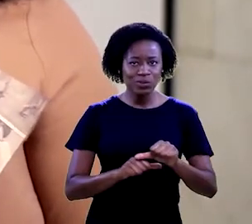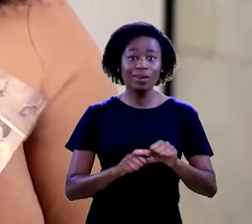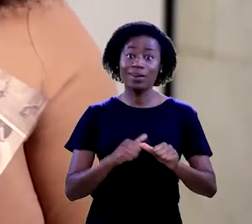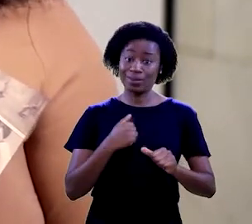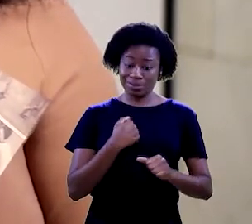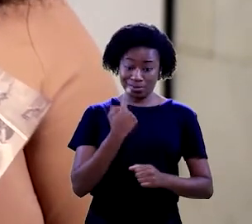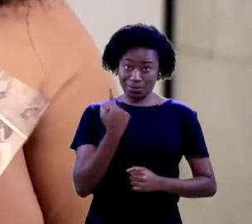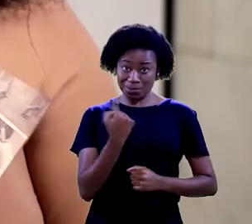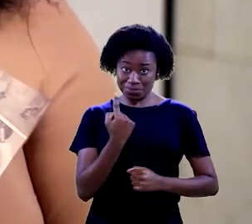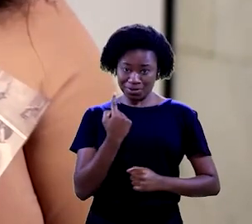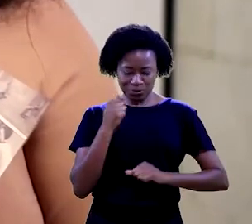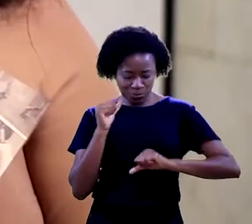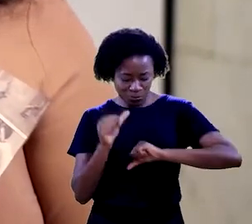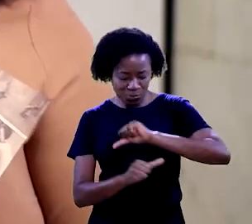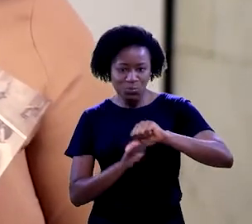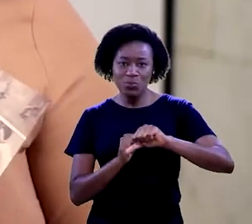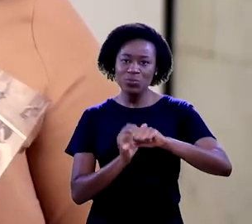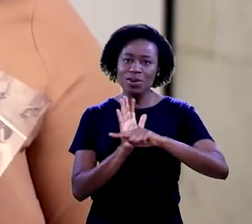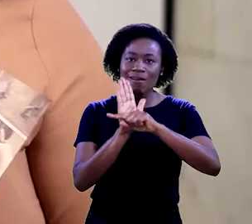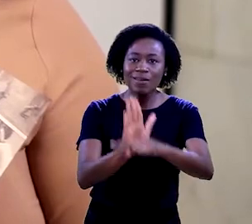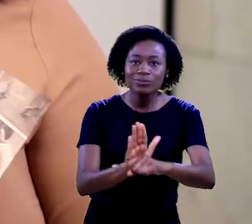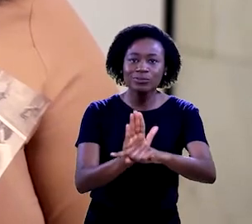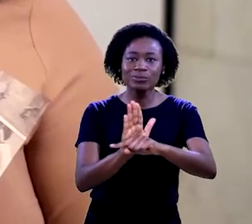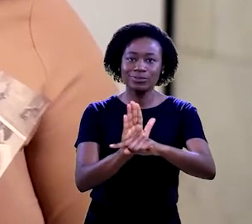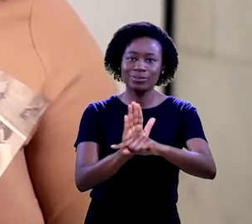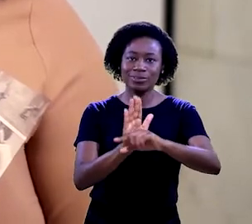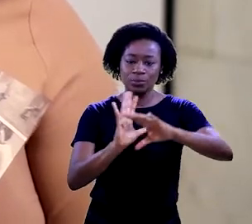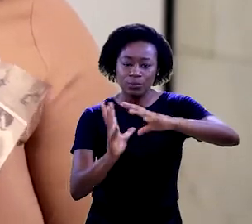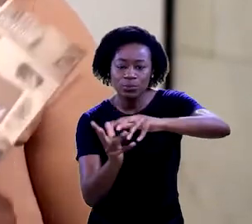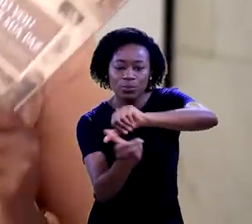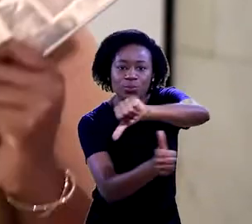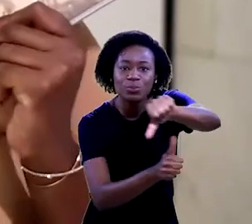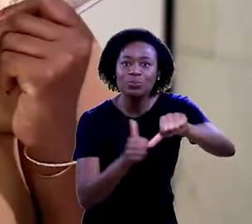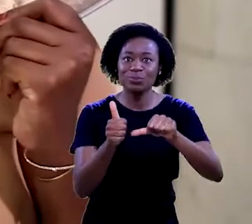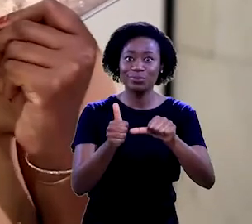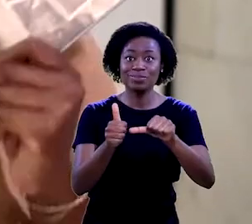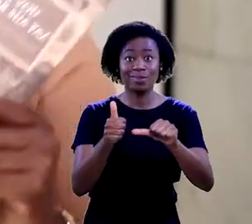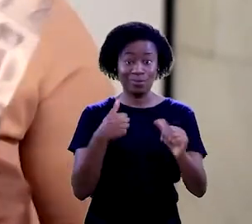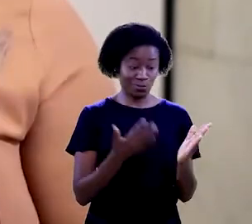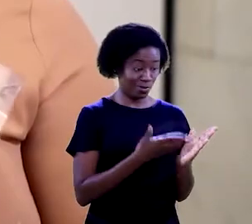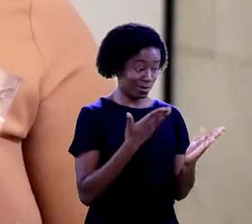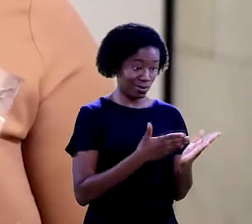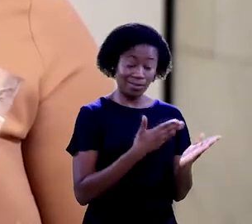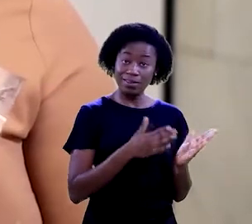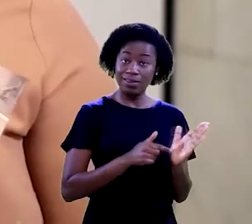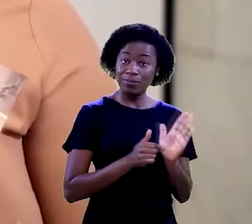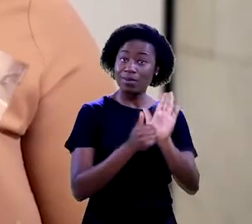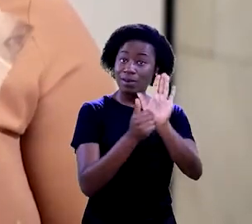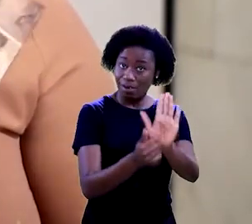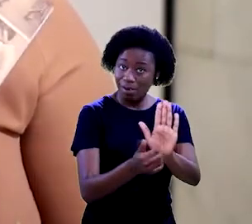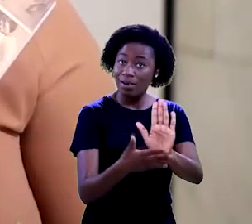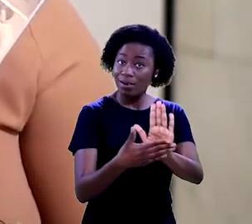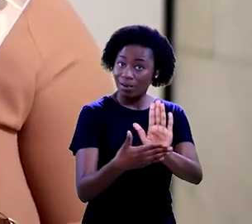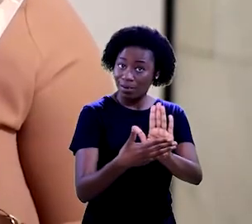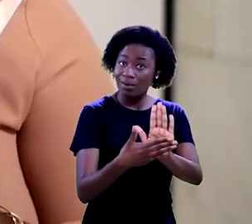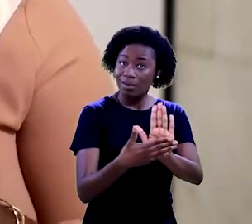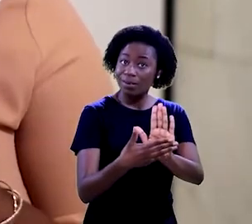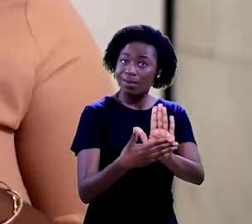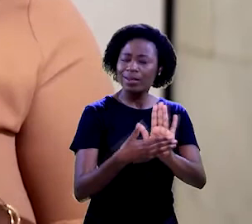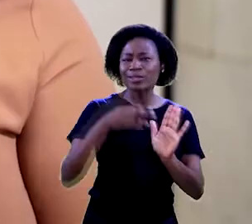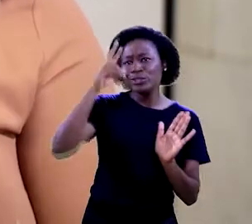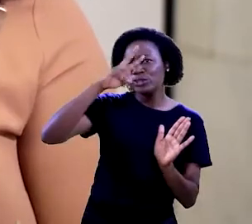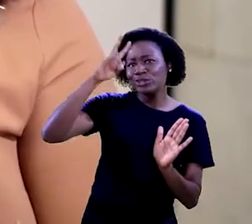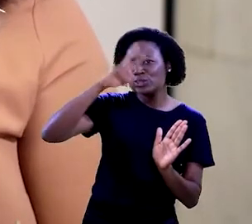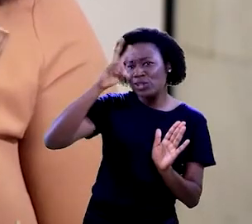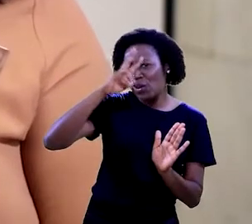nós podemos ser a mudança que nós queremos no mundo. E é isso que esse livro tenta retratar. É isso que, através de